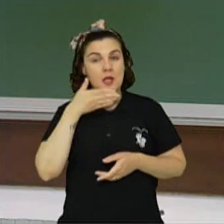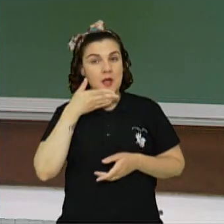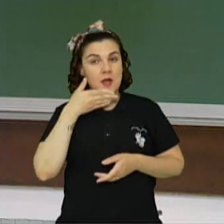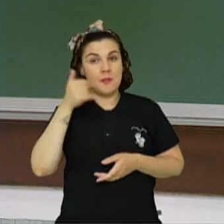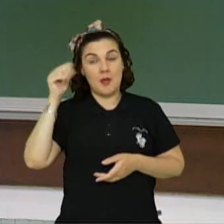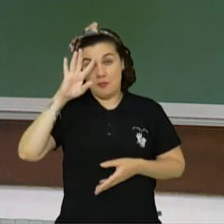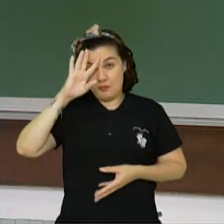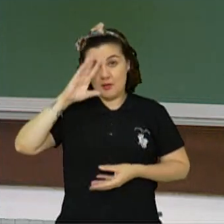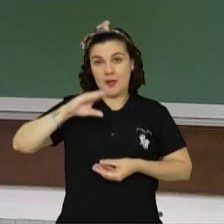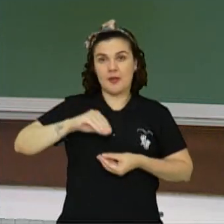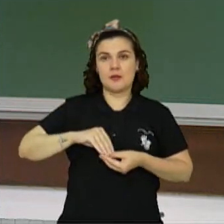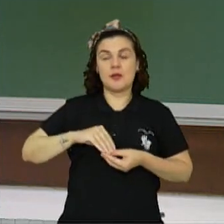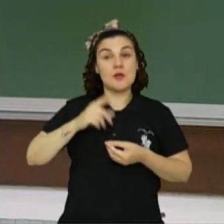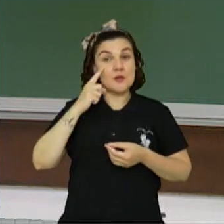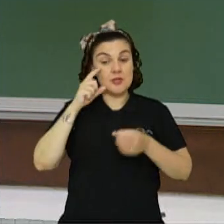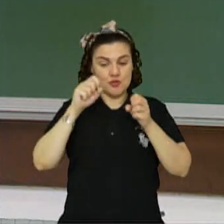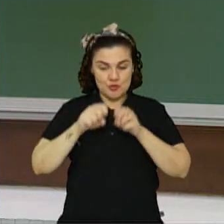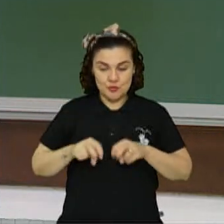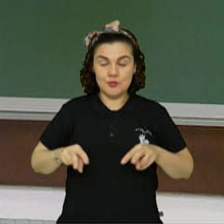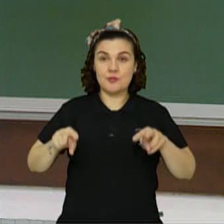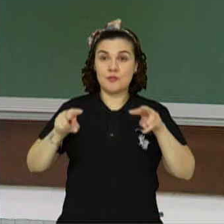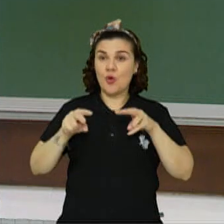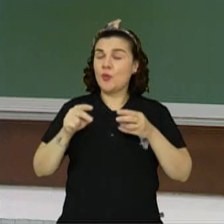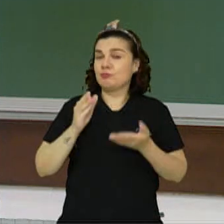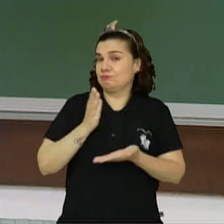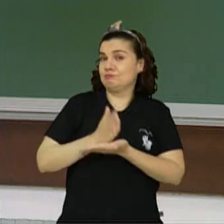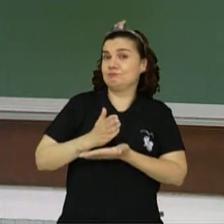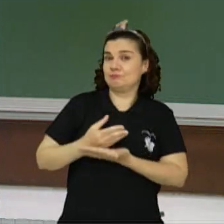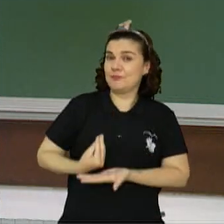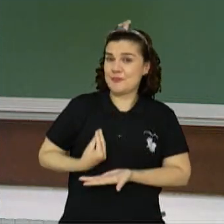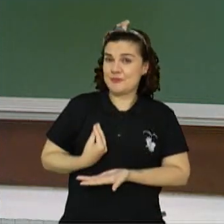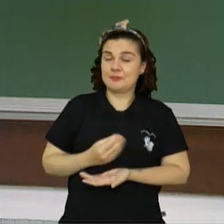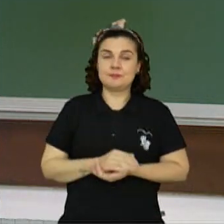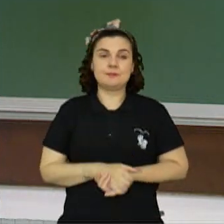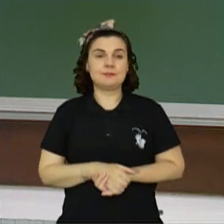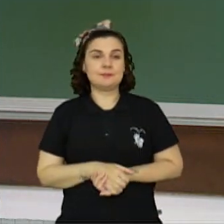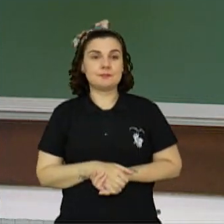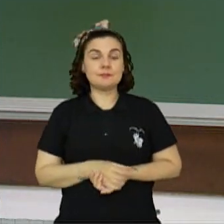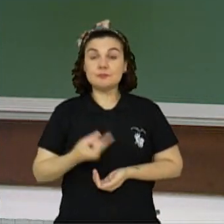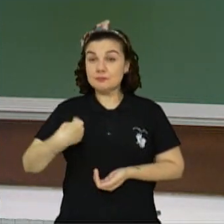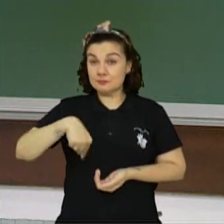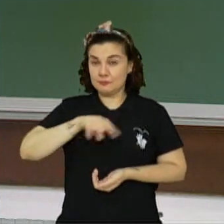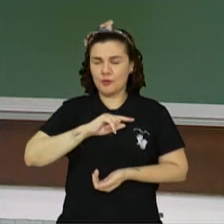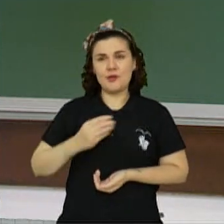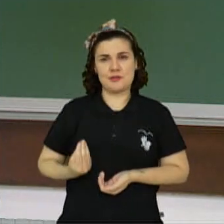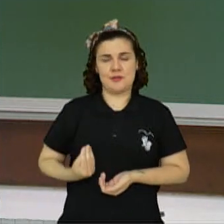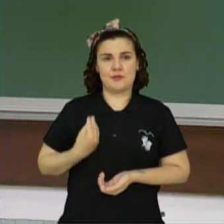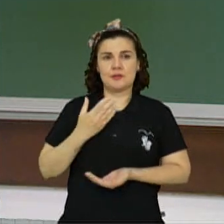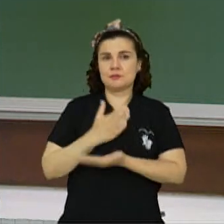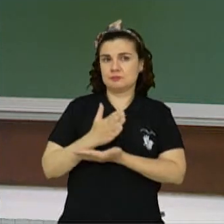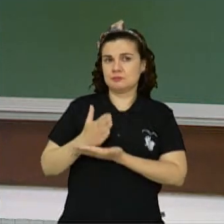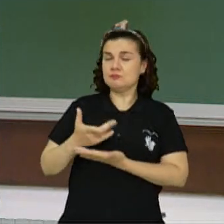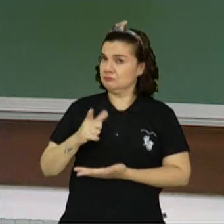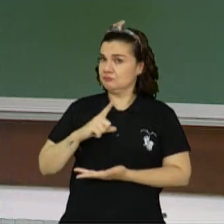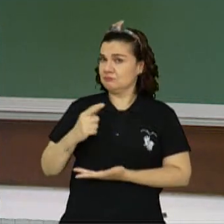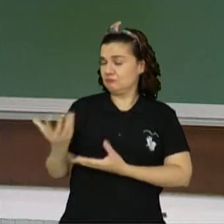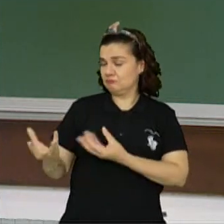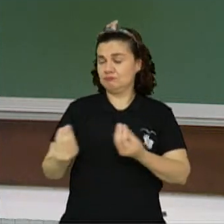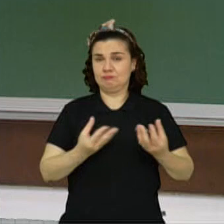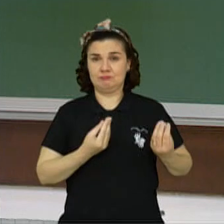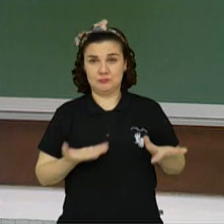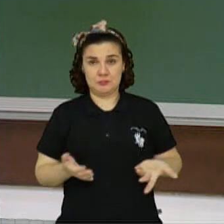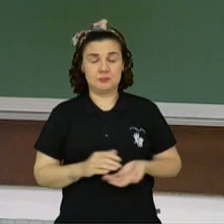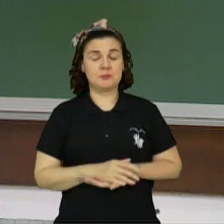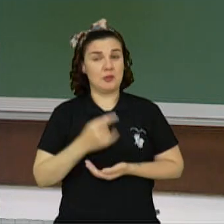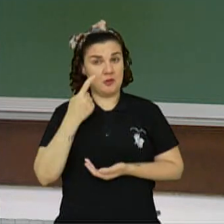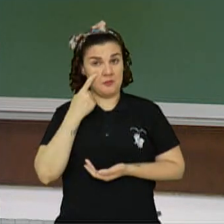melhores interpretados quando nós levamos ao cotidiano. No nosso cotidiano tem muito disso, né?